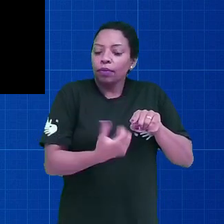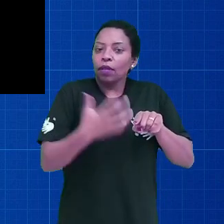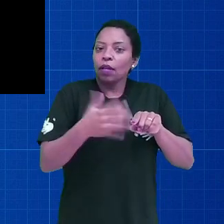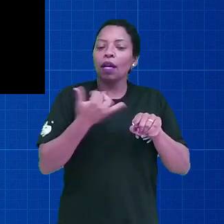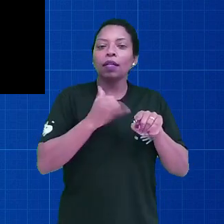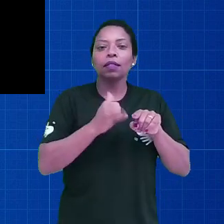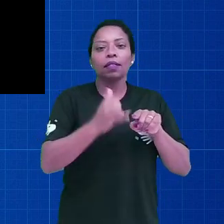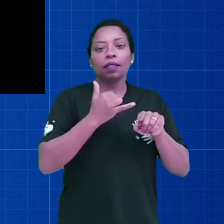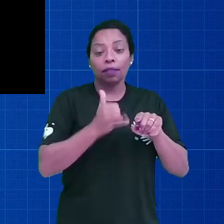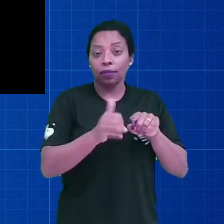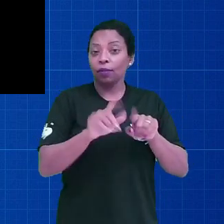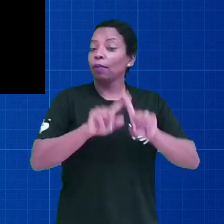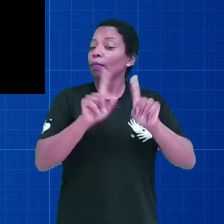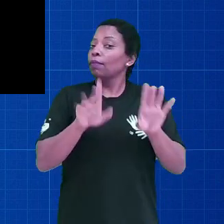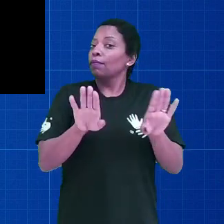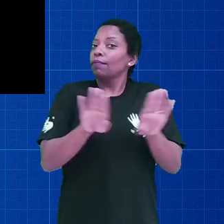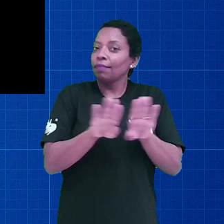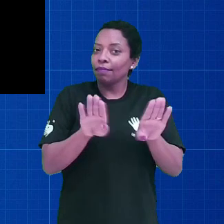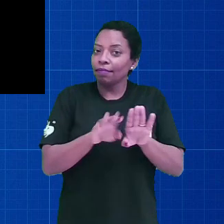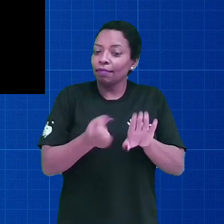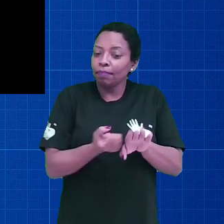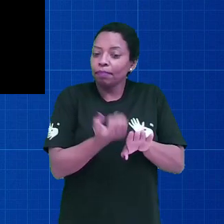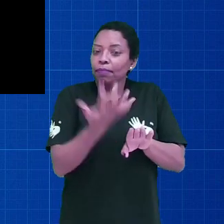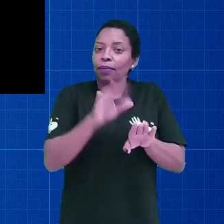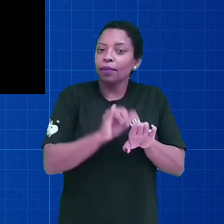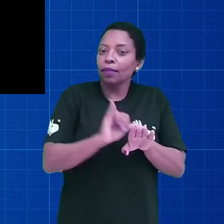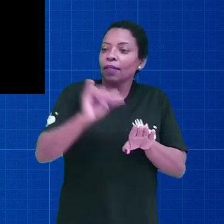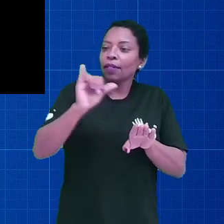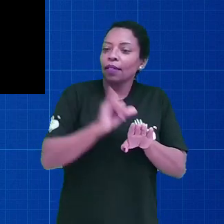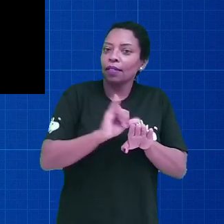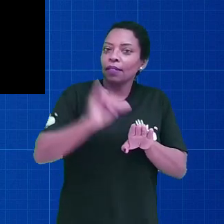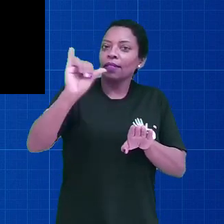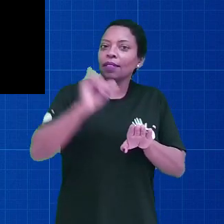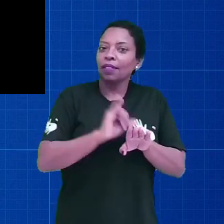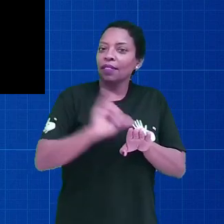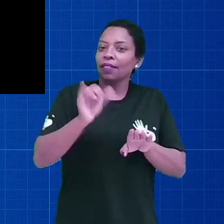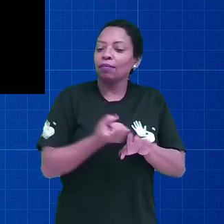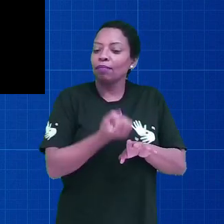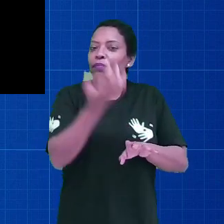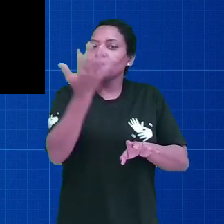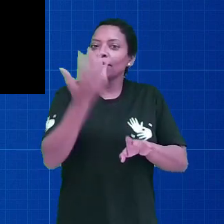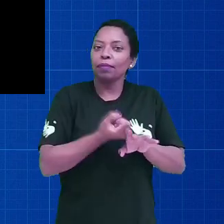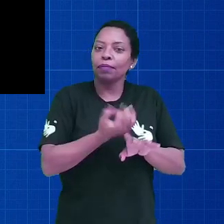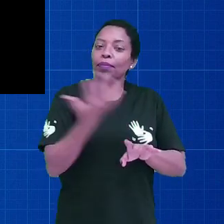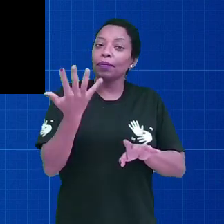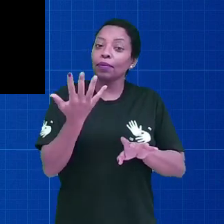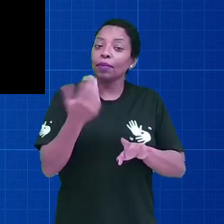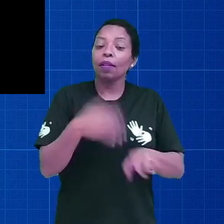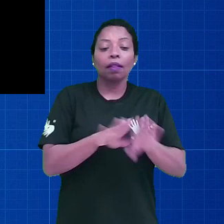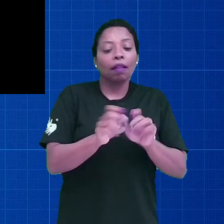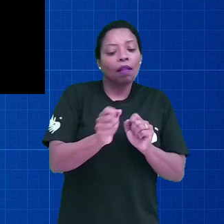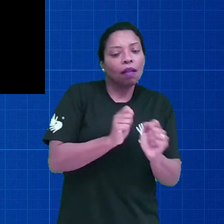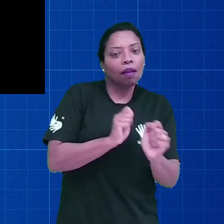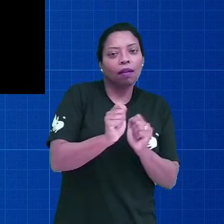ela emite, ou ela libera mais lentamente também essa energia. E ela acaba regulando